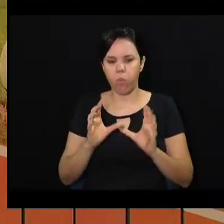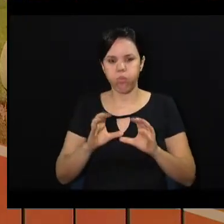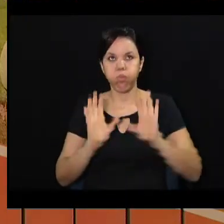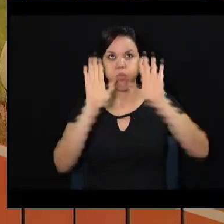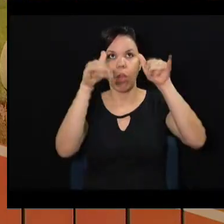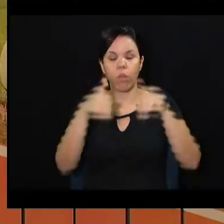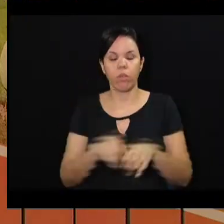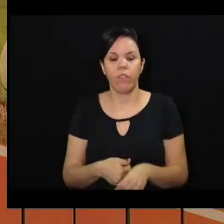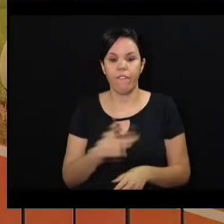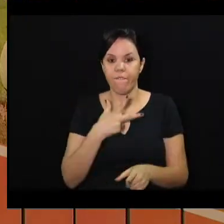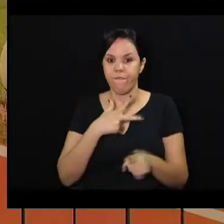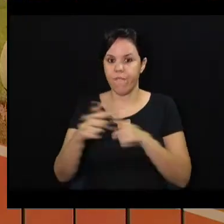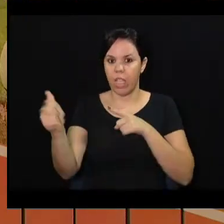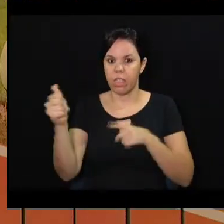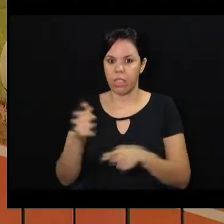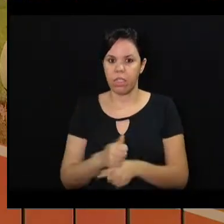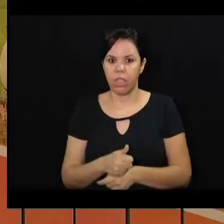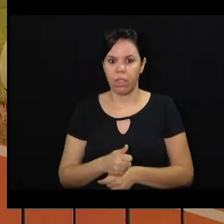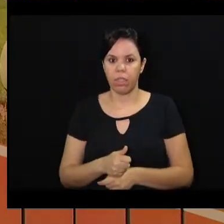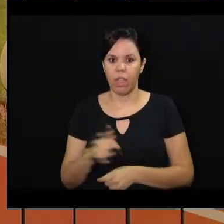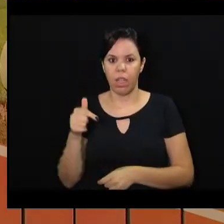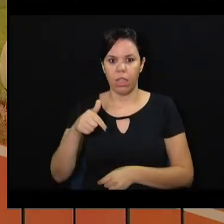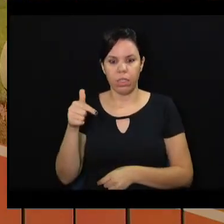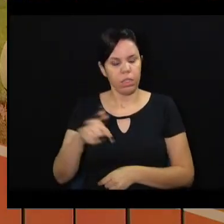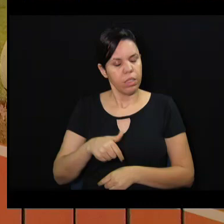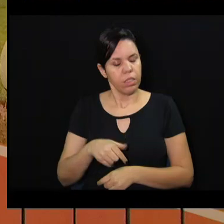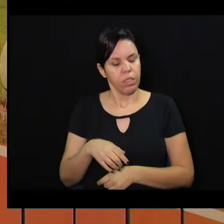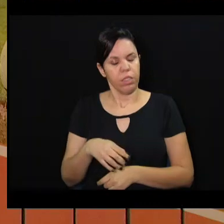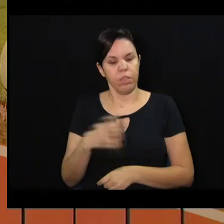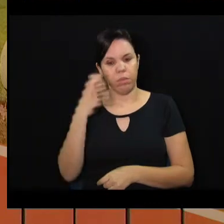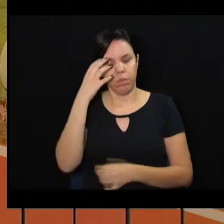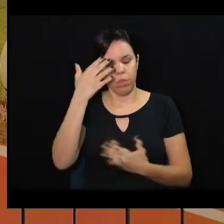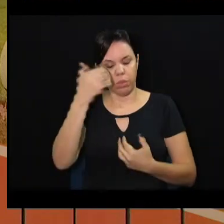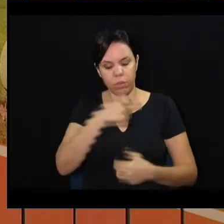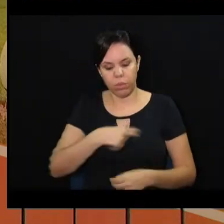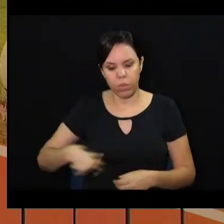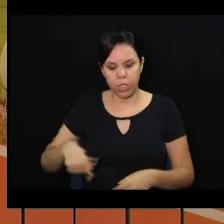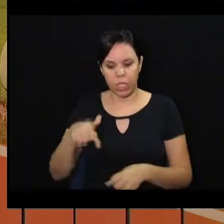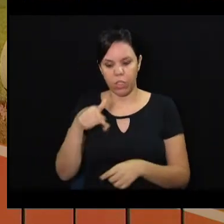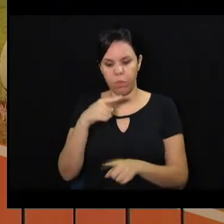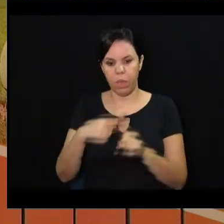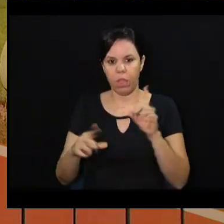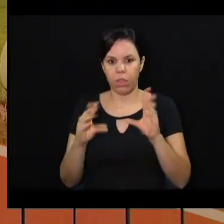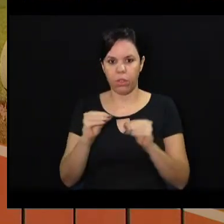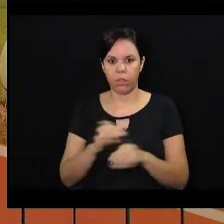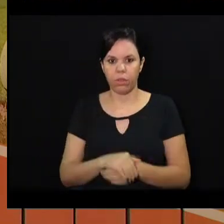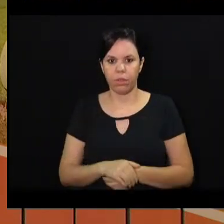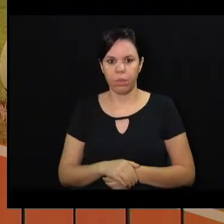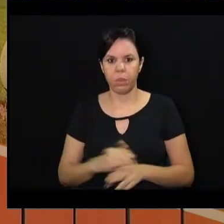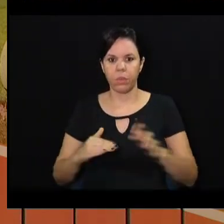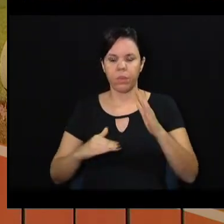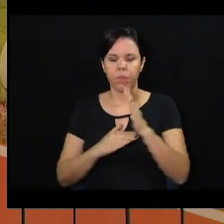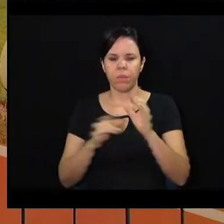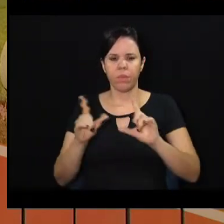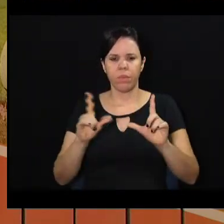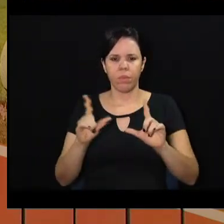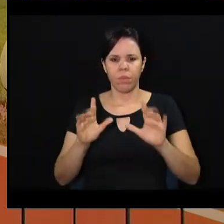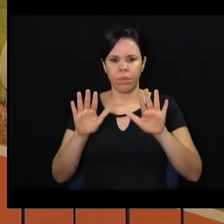a 17ª partida no ginásio Paineiras Ponte Preta, 7h30 da noite, hein? Jornal Câmara Notícia